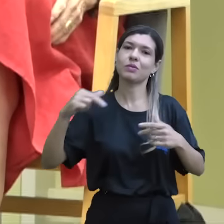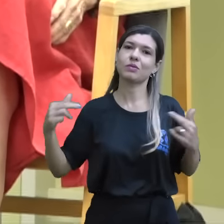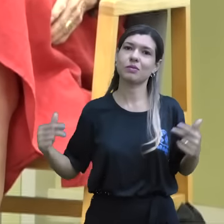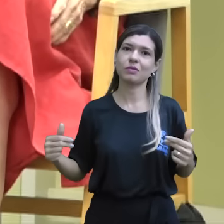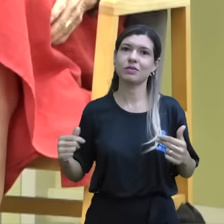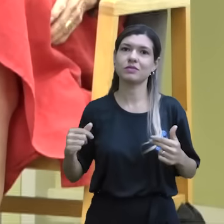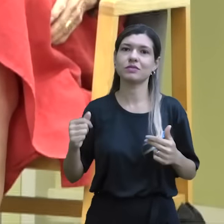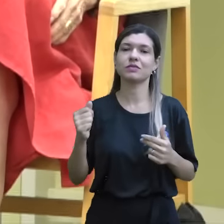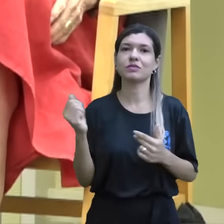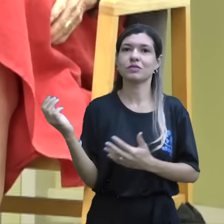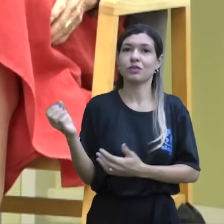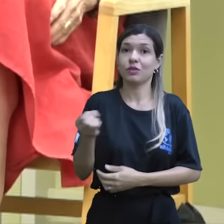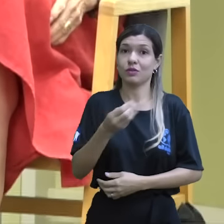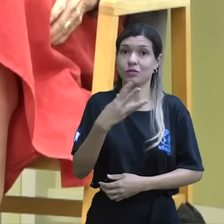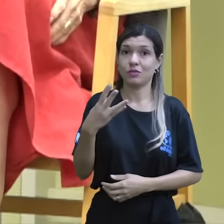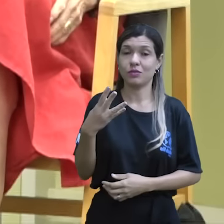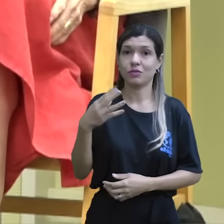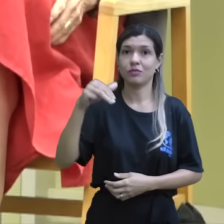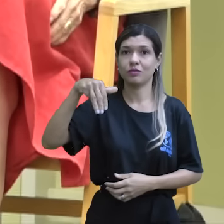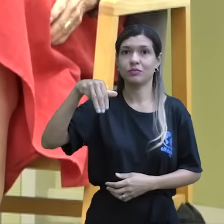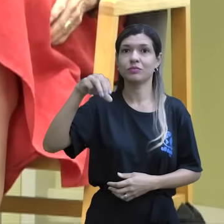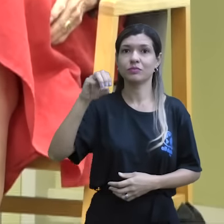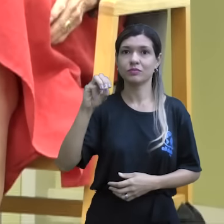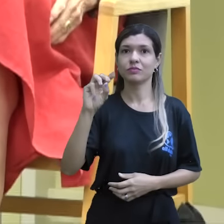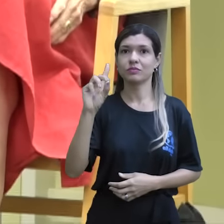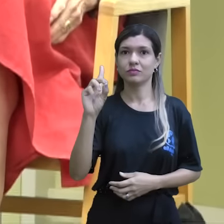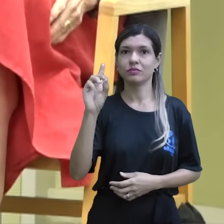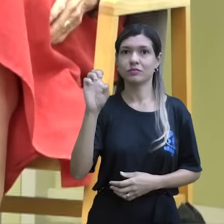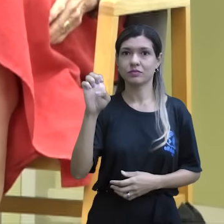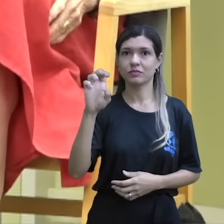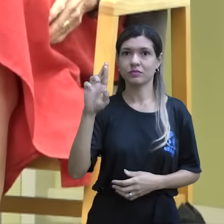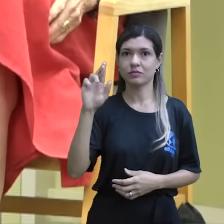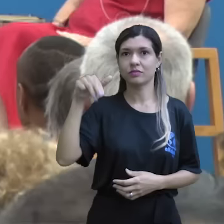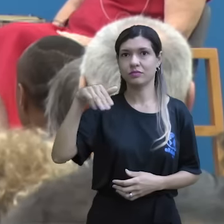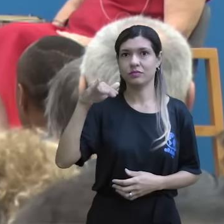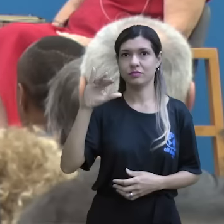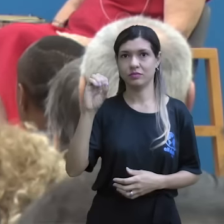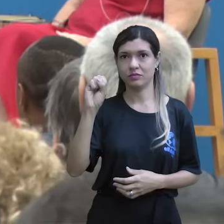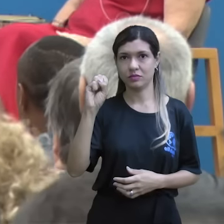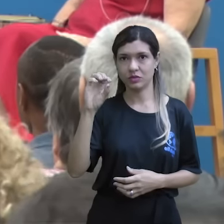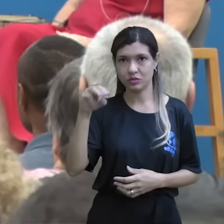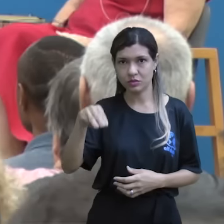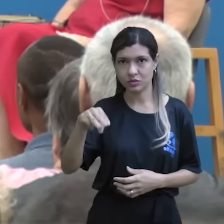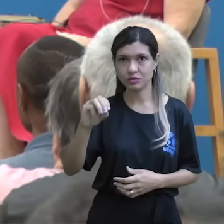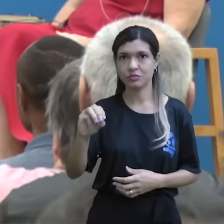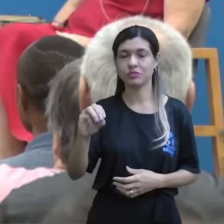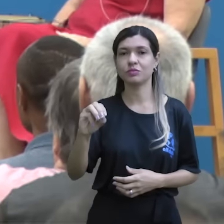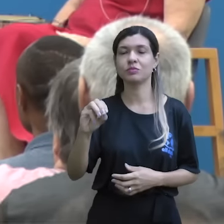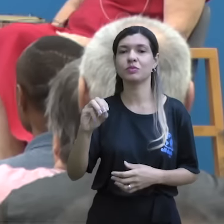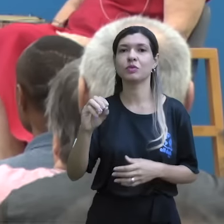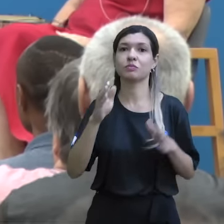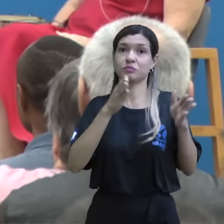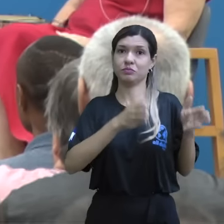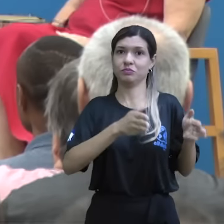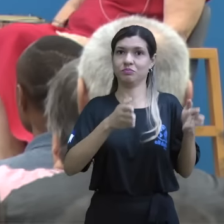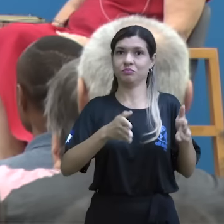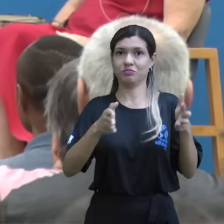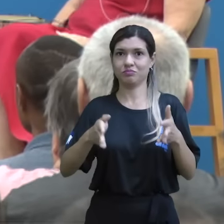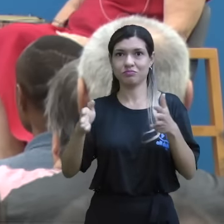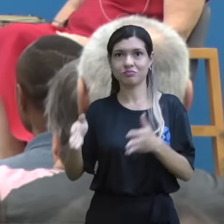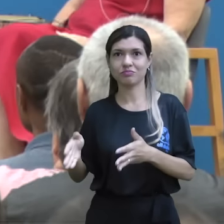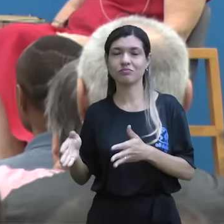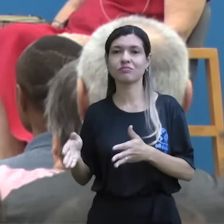deles. E tanto que eu tenho uma hipótese que um dos motivos que fez com que Lima fosse esquecido é que Lima foi chamado, Sérgio Buarque